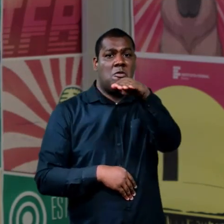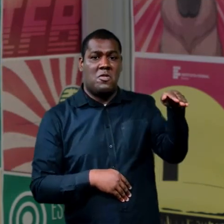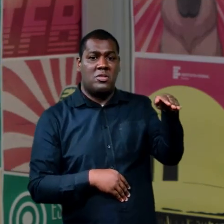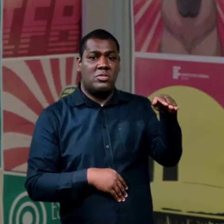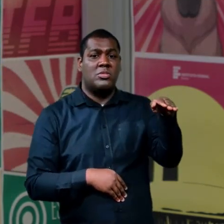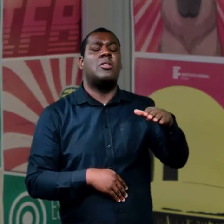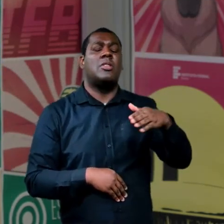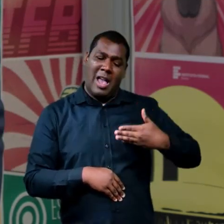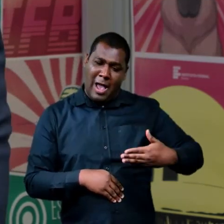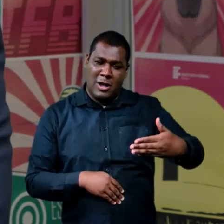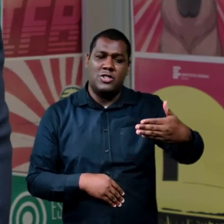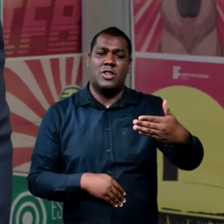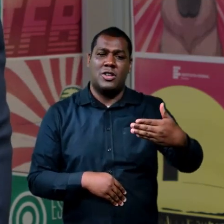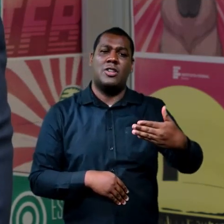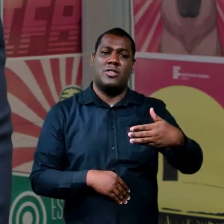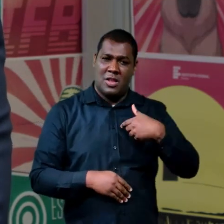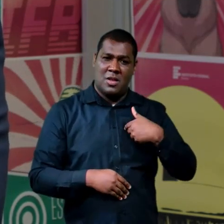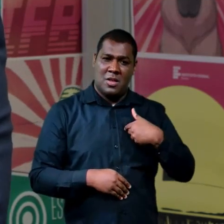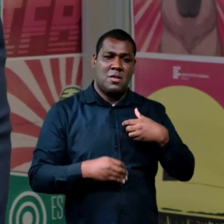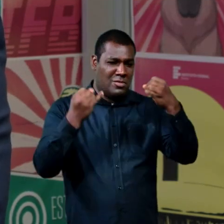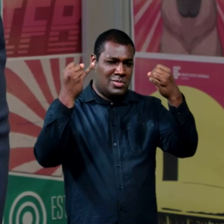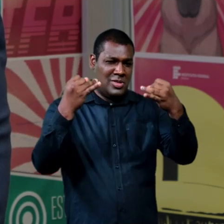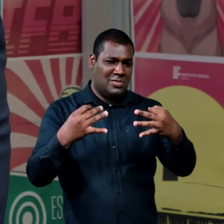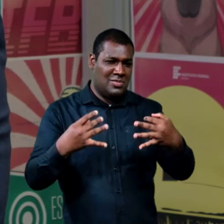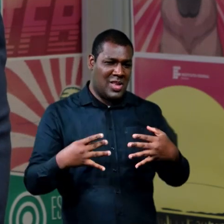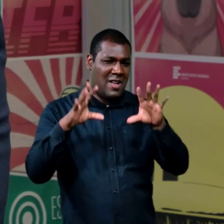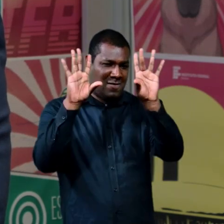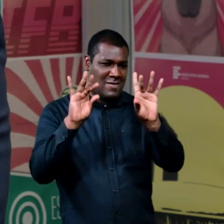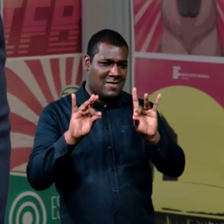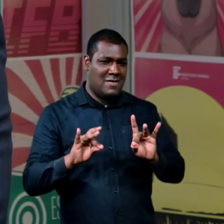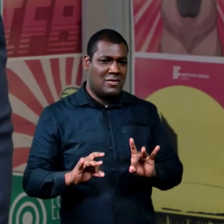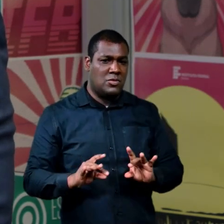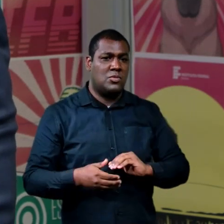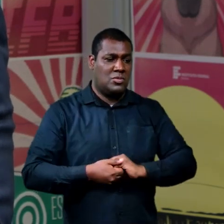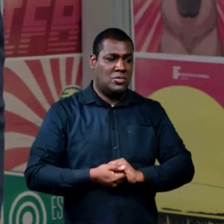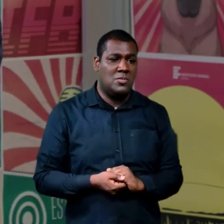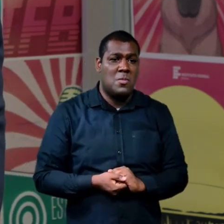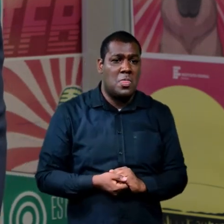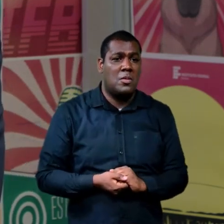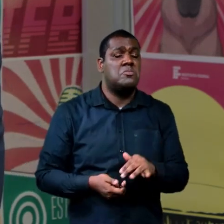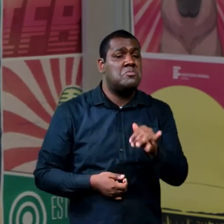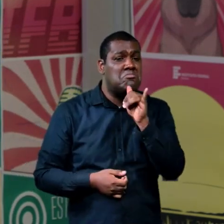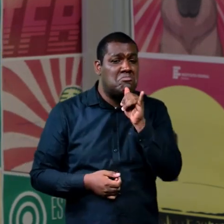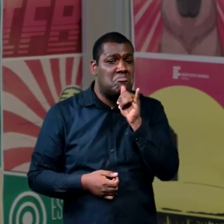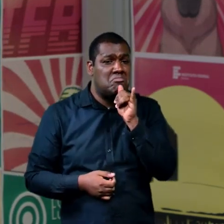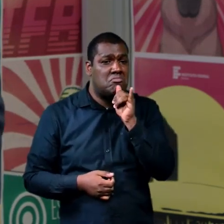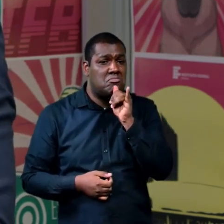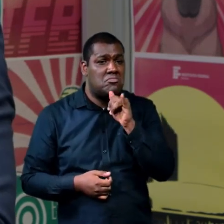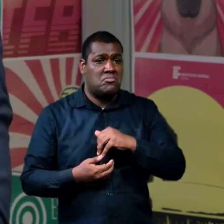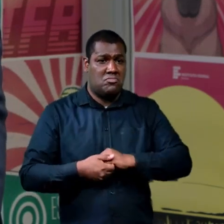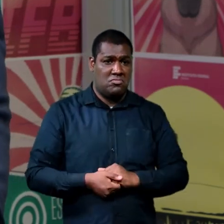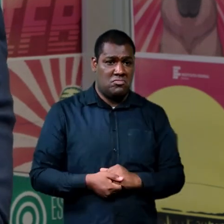importante mais para frente, a gente pode falar, quando a gente estiver tratando da questão, por exemplo, do valimento